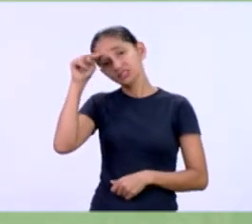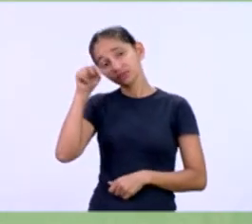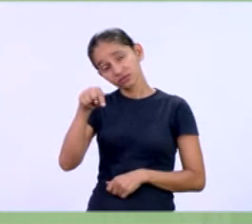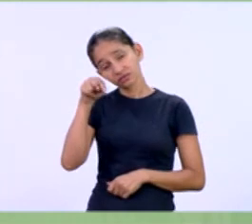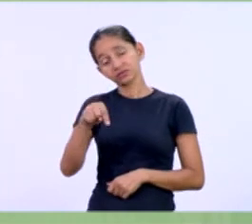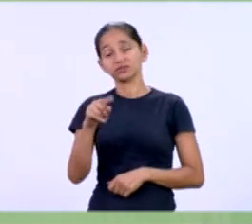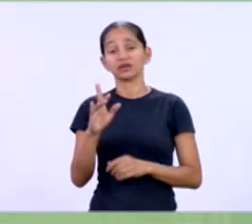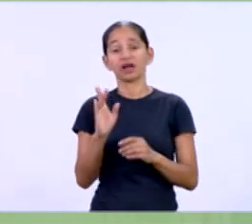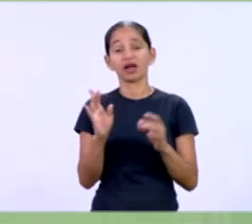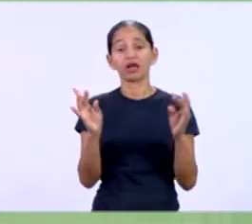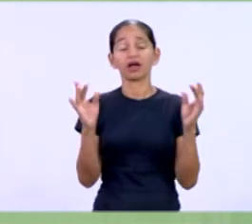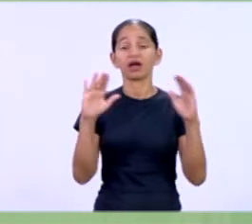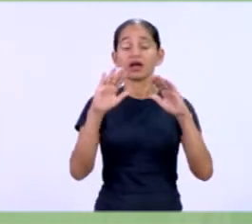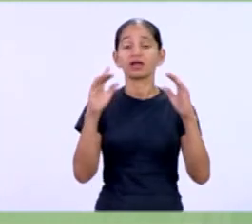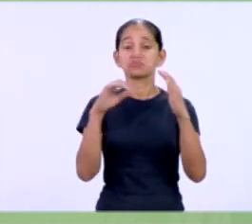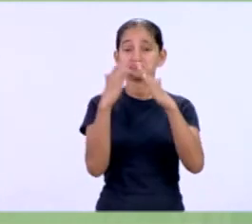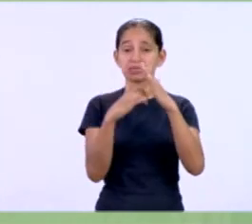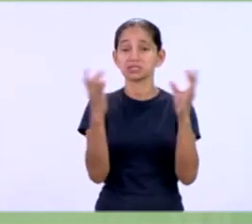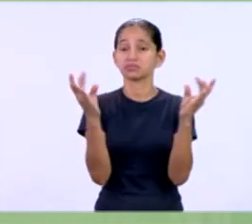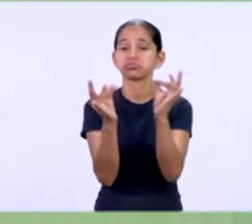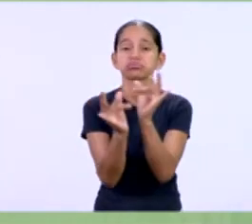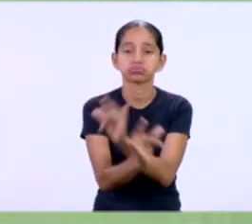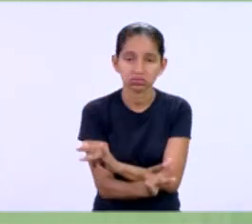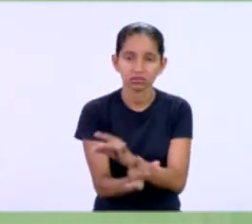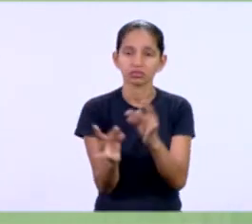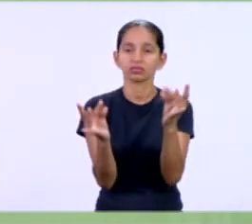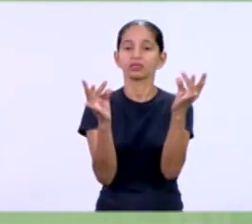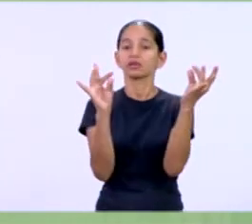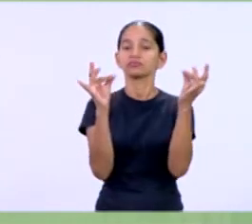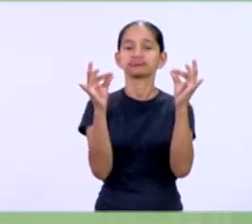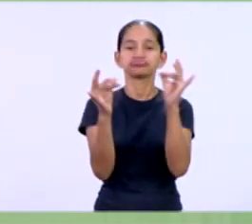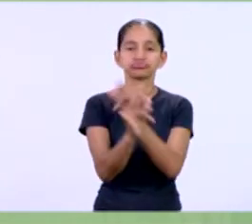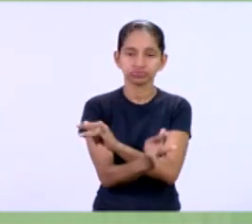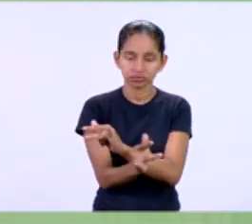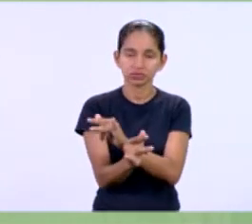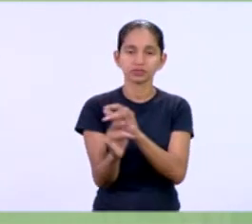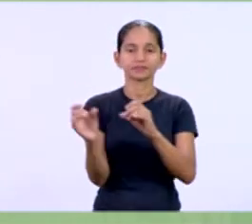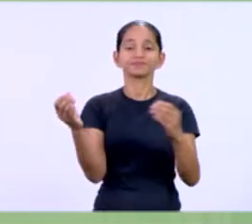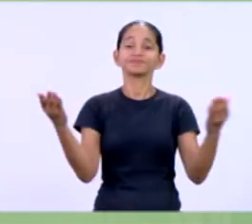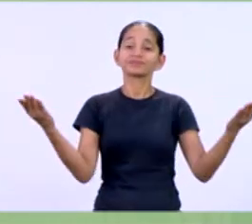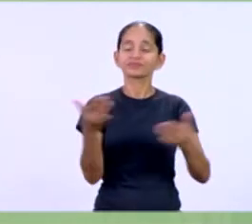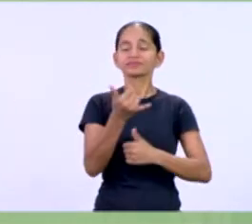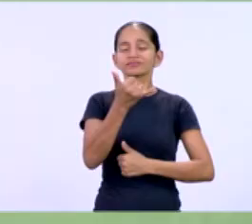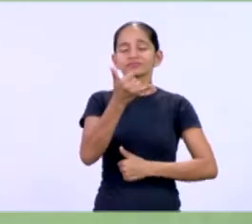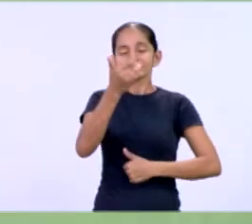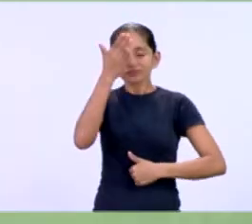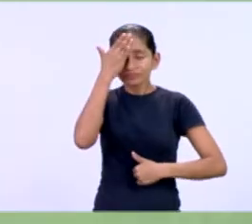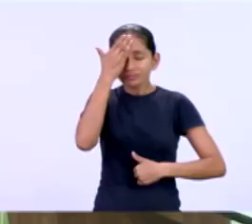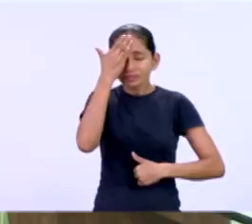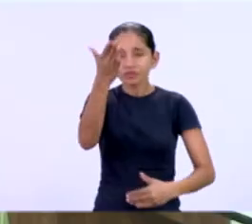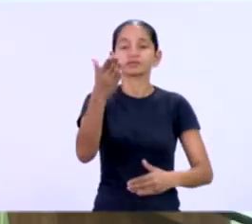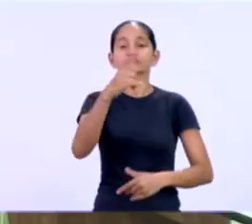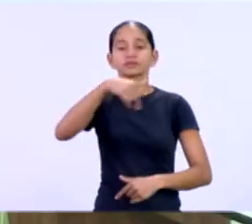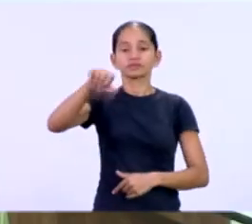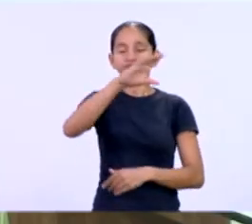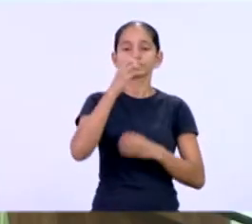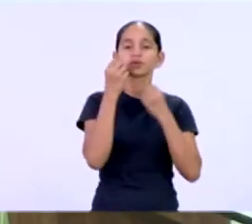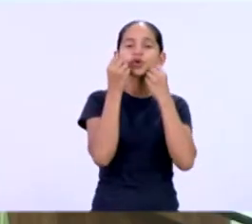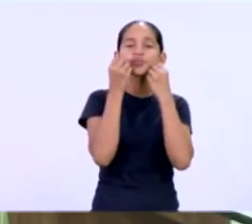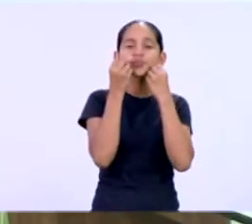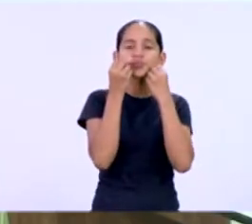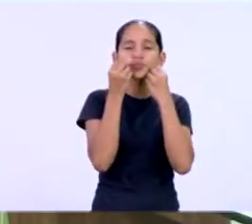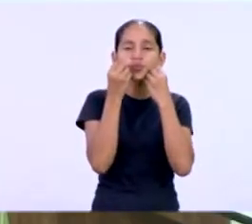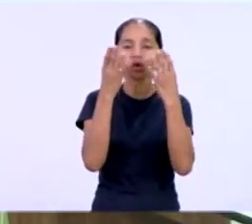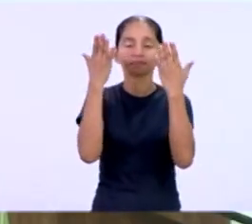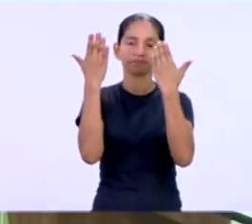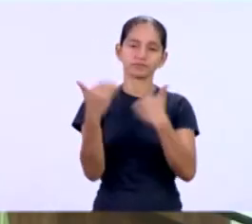situações de chegar à falência. Então, pessoal, muito obrigado pela atenção de vocês. Espero que vocês tenham uma boa prova hoje,